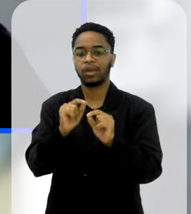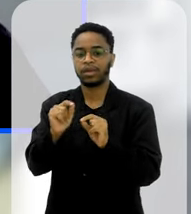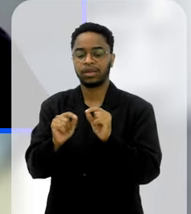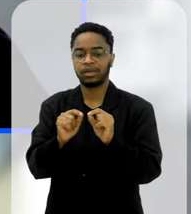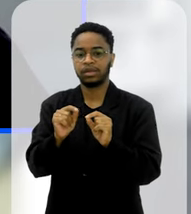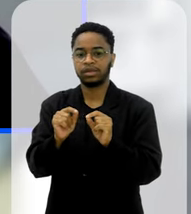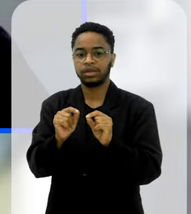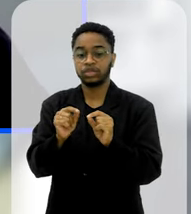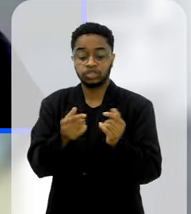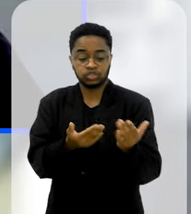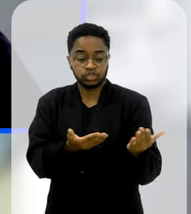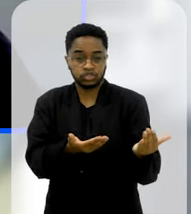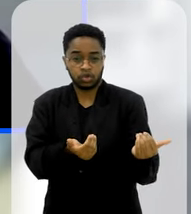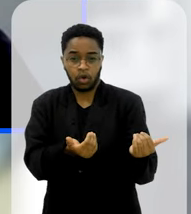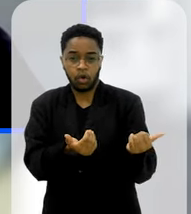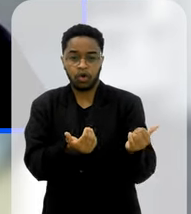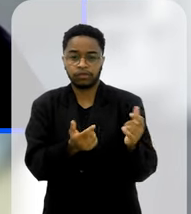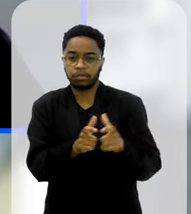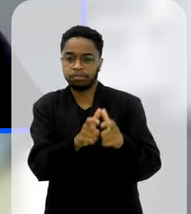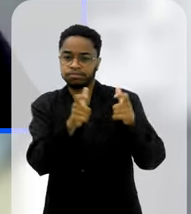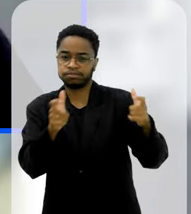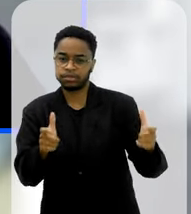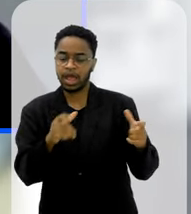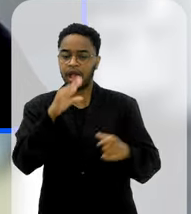acostumados, né, com um grande número de